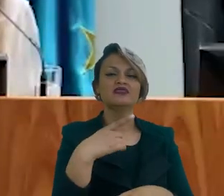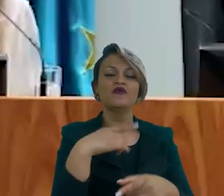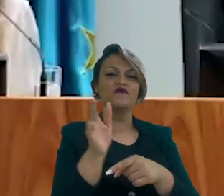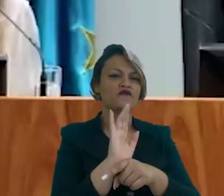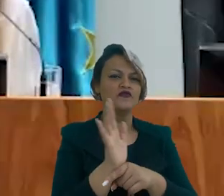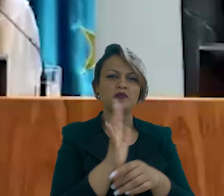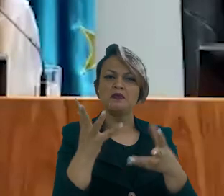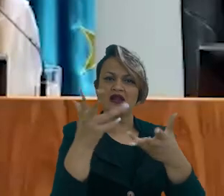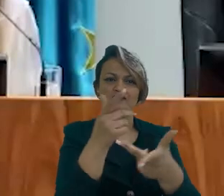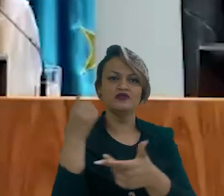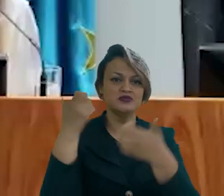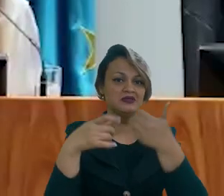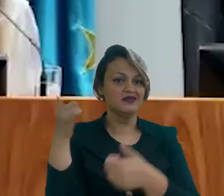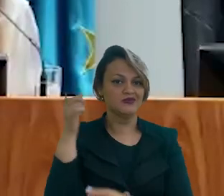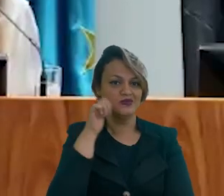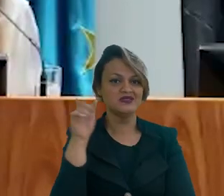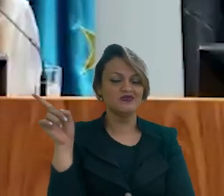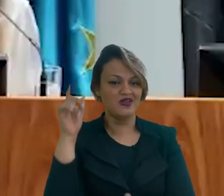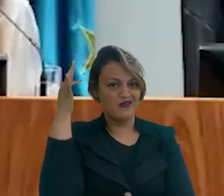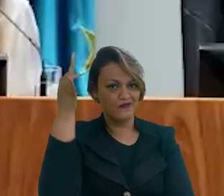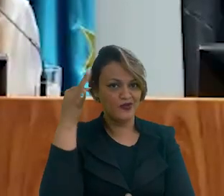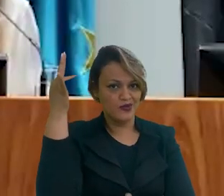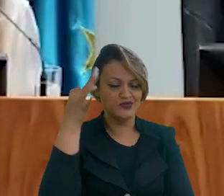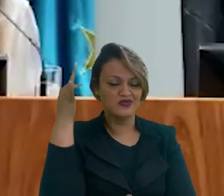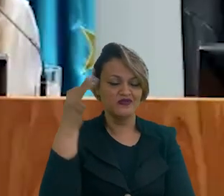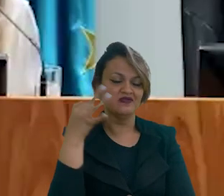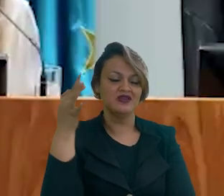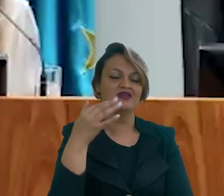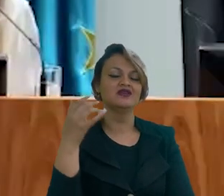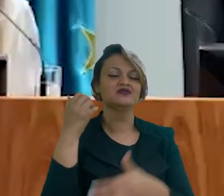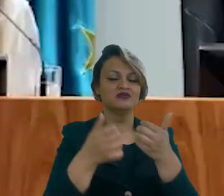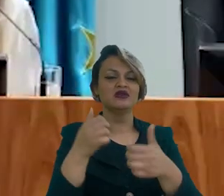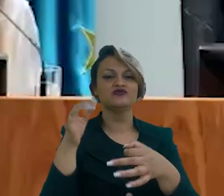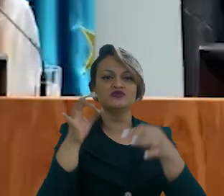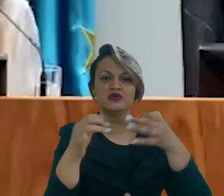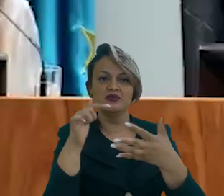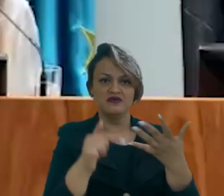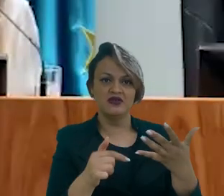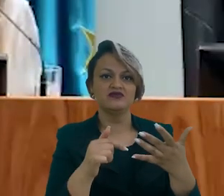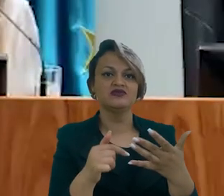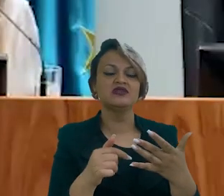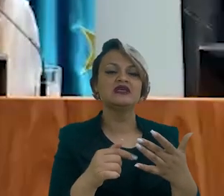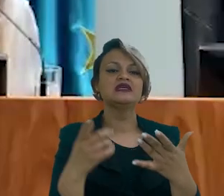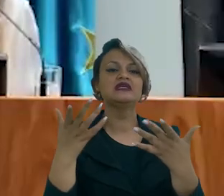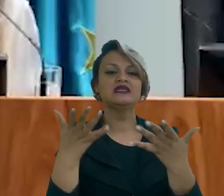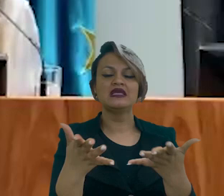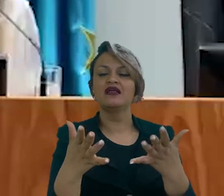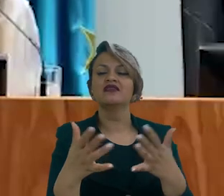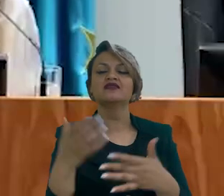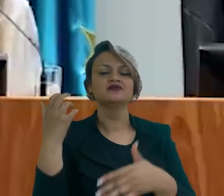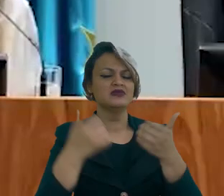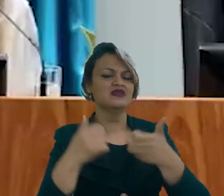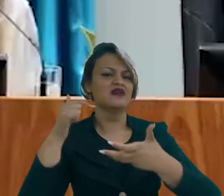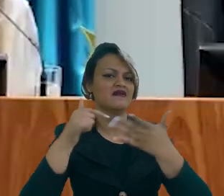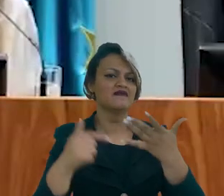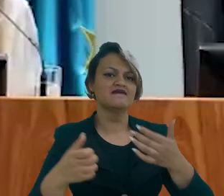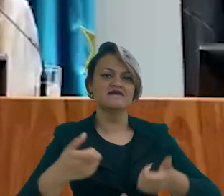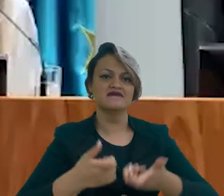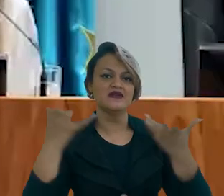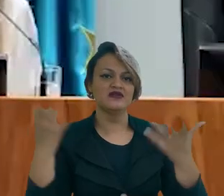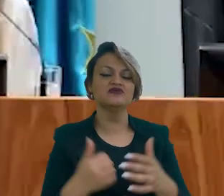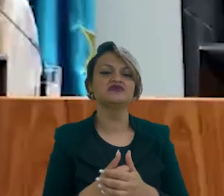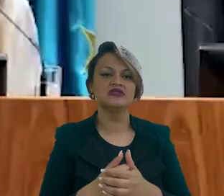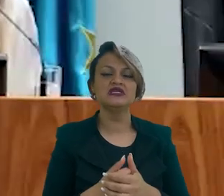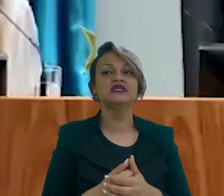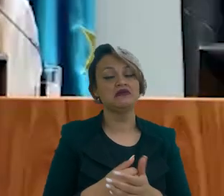aliás há um filme maravilhoso sobre ela que tá na justamente o julgamento de aristma né E ela faz toda essa